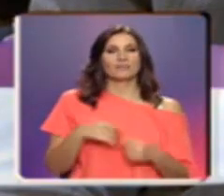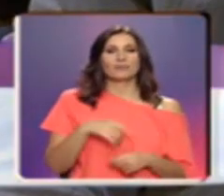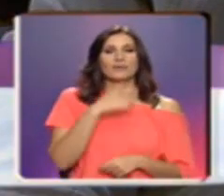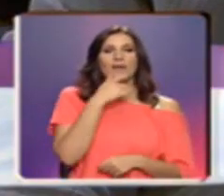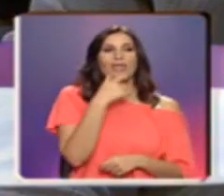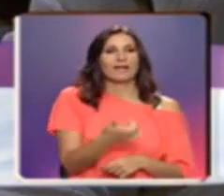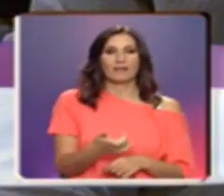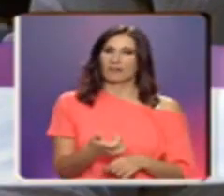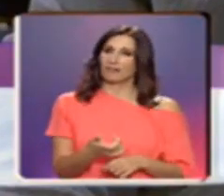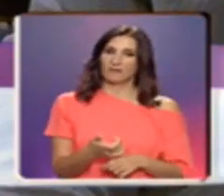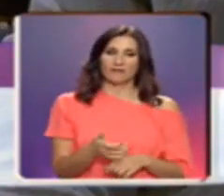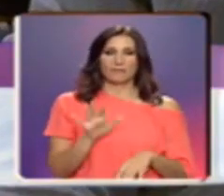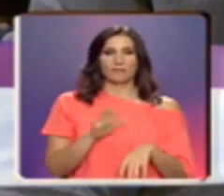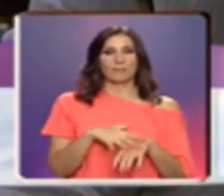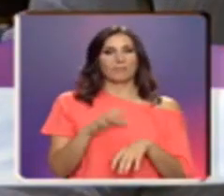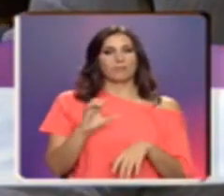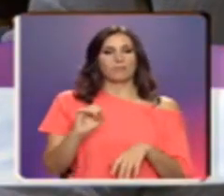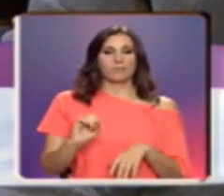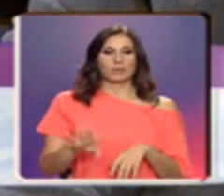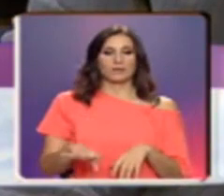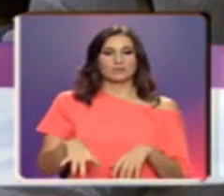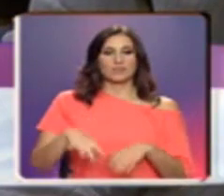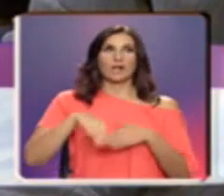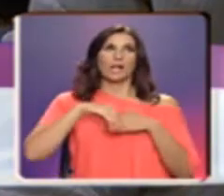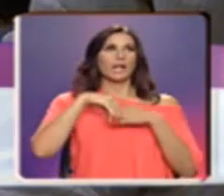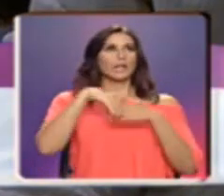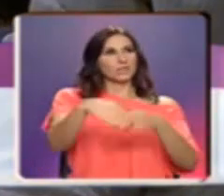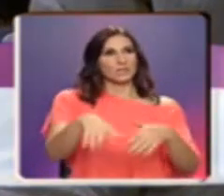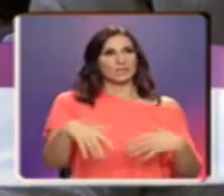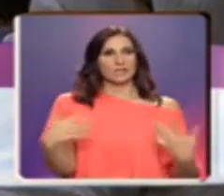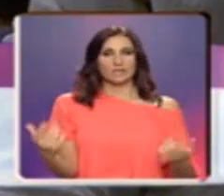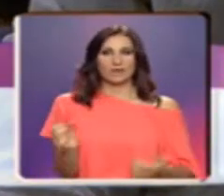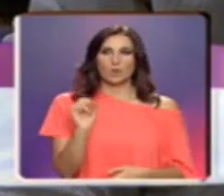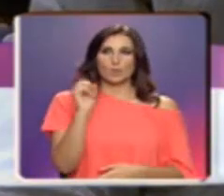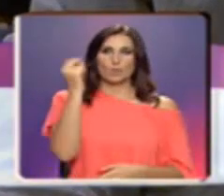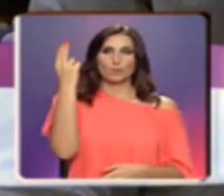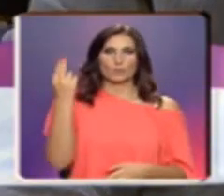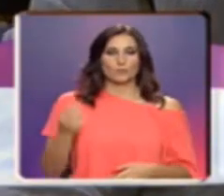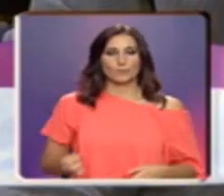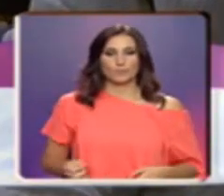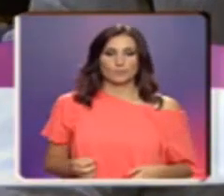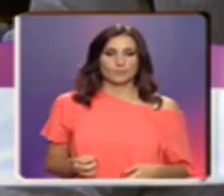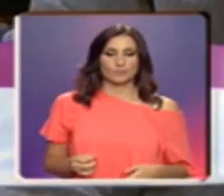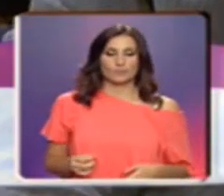fascinado de poder ser o líder ou poder ser